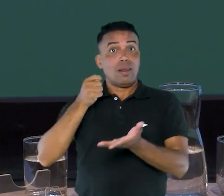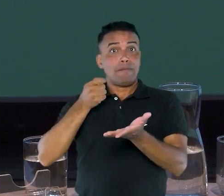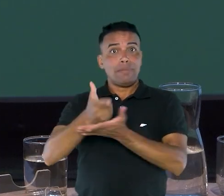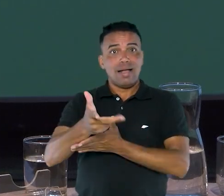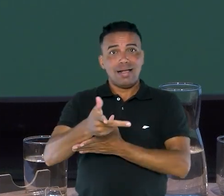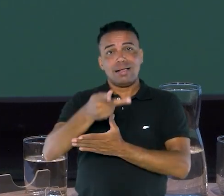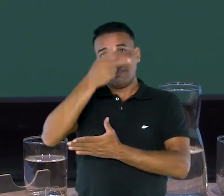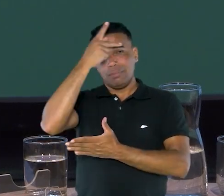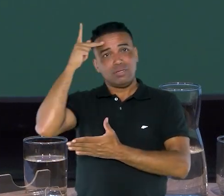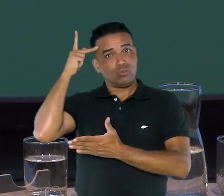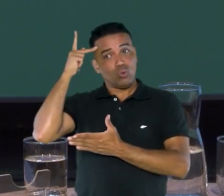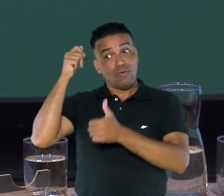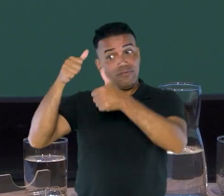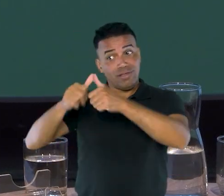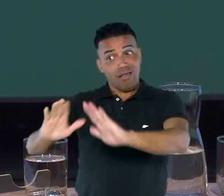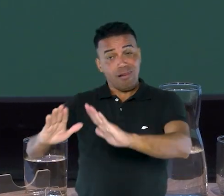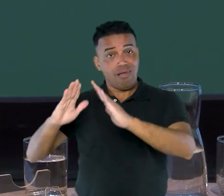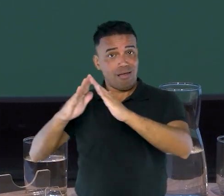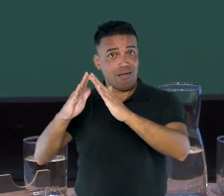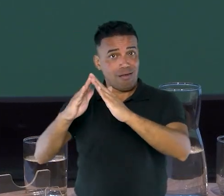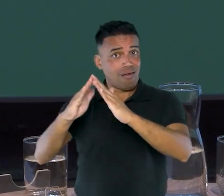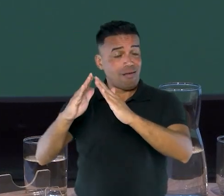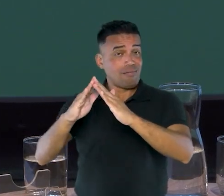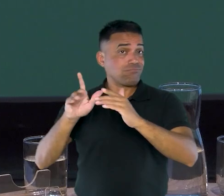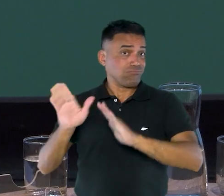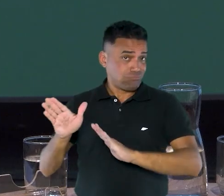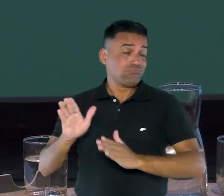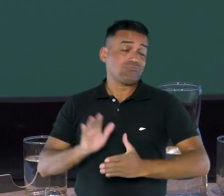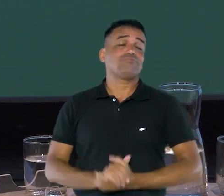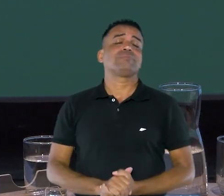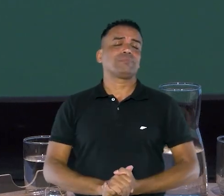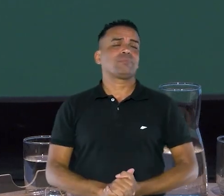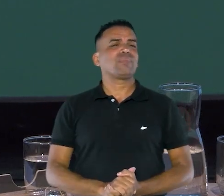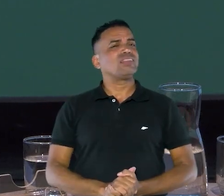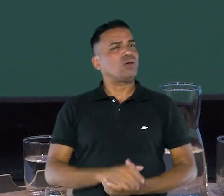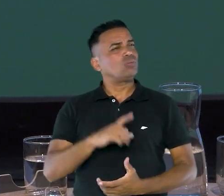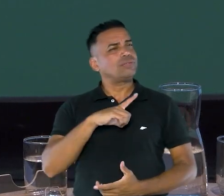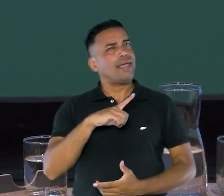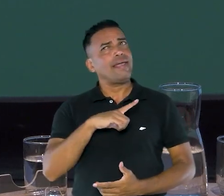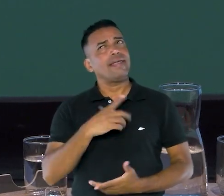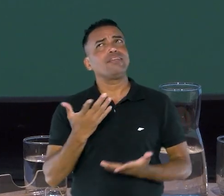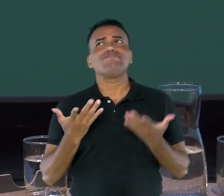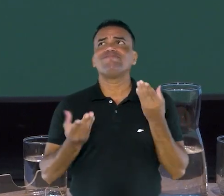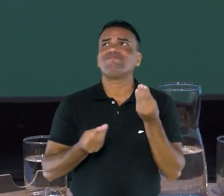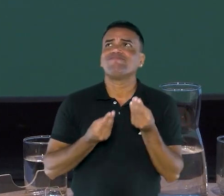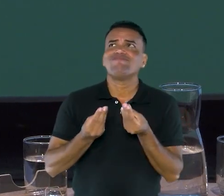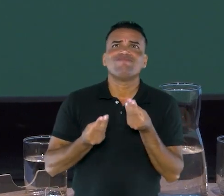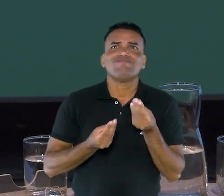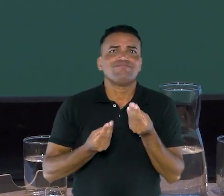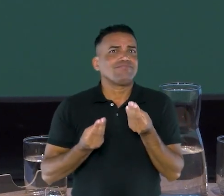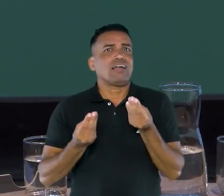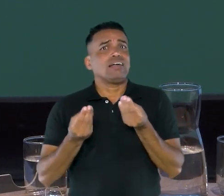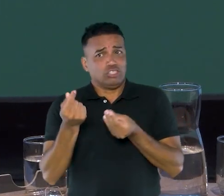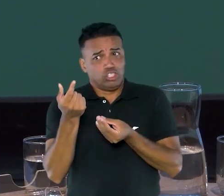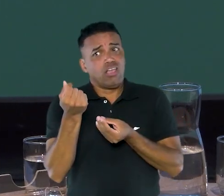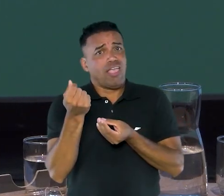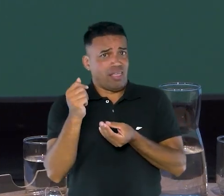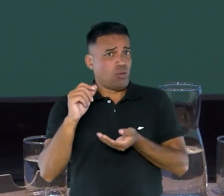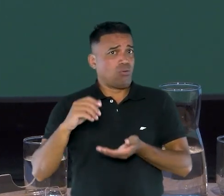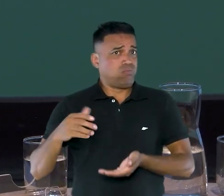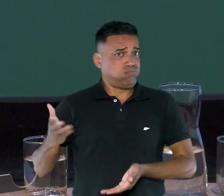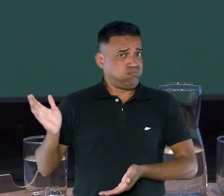para artistas fazerem residências ali nos Alpes suíços. Então, assim, tem alguma questão ali, ela tem